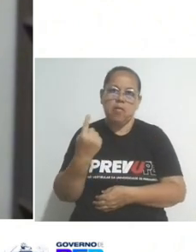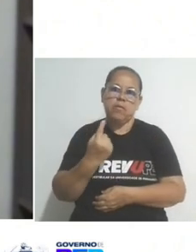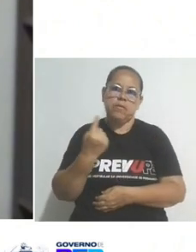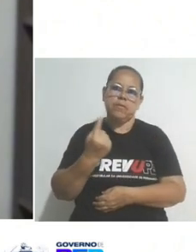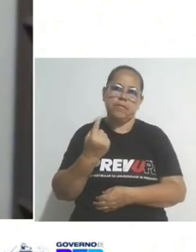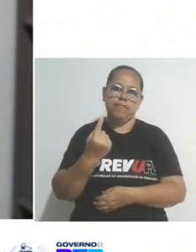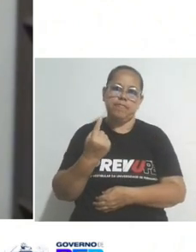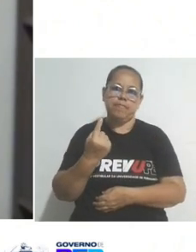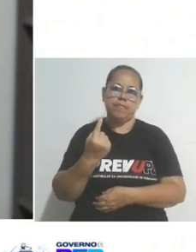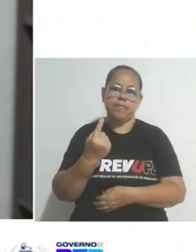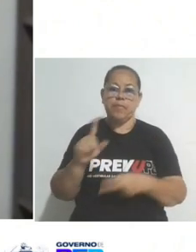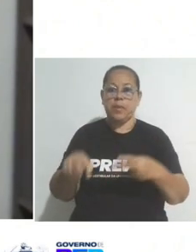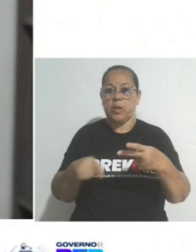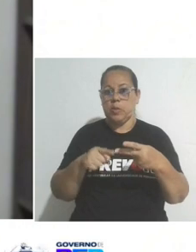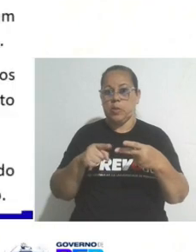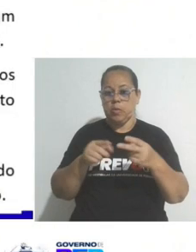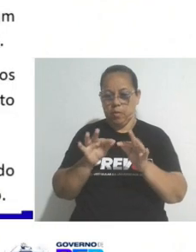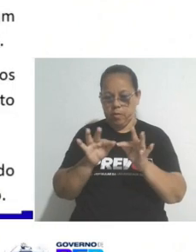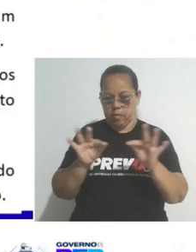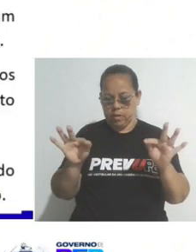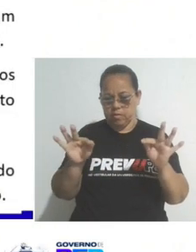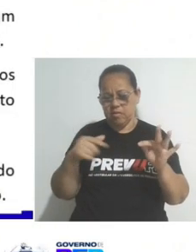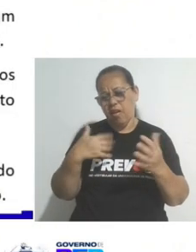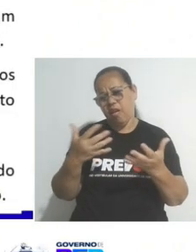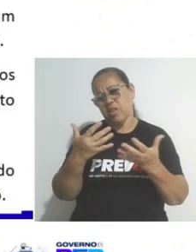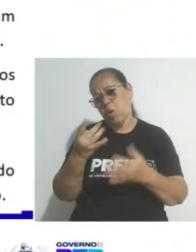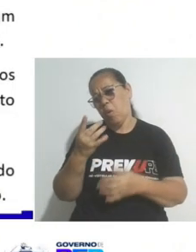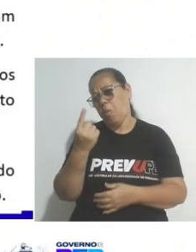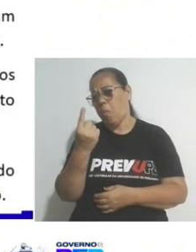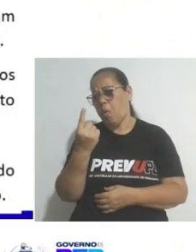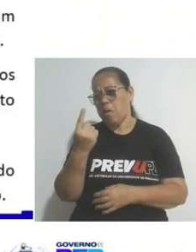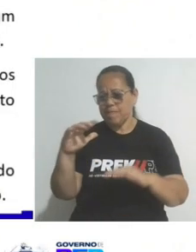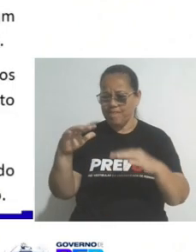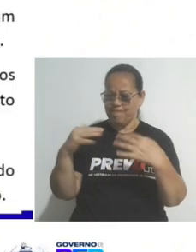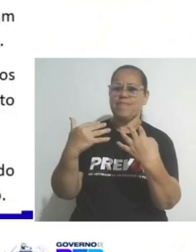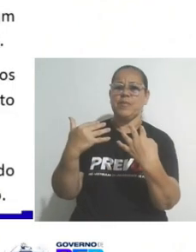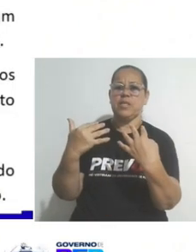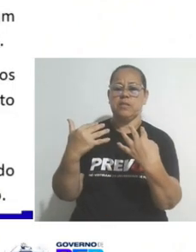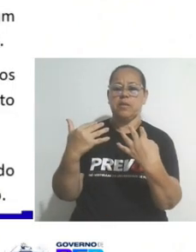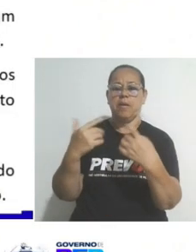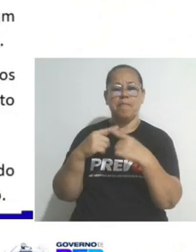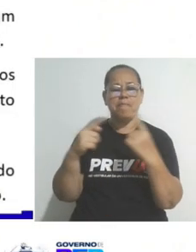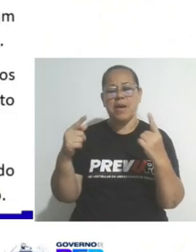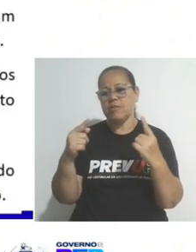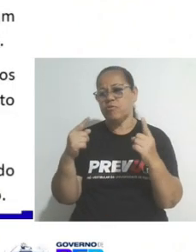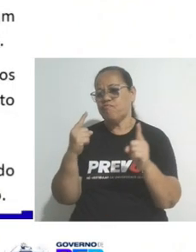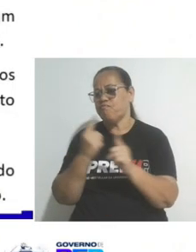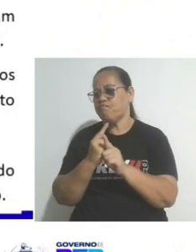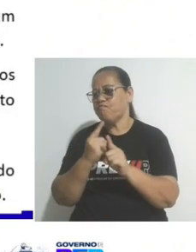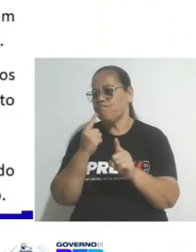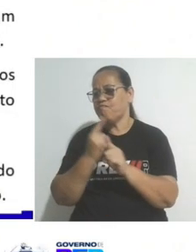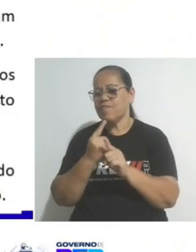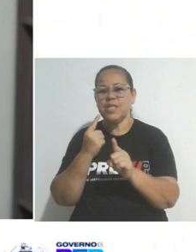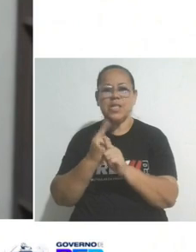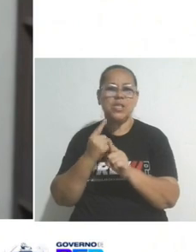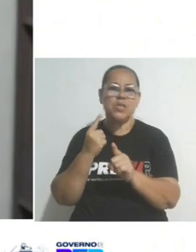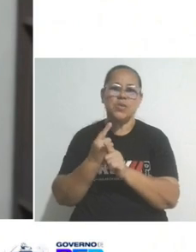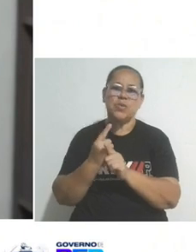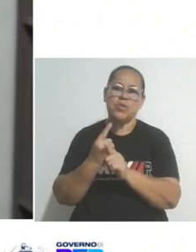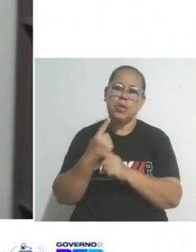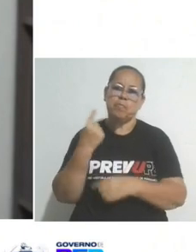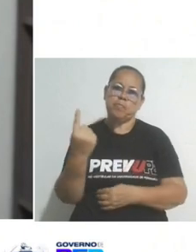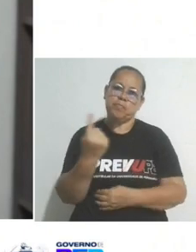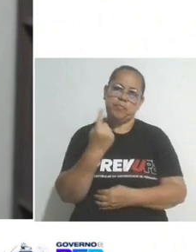o segundo trecho vai dizer queria só um pouco de atenção mas encontrou a própria